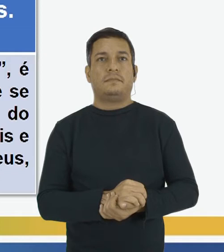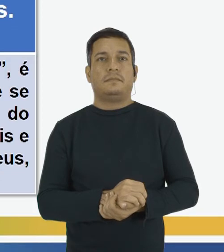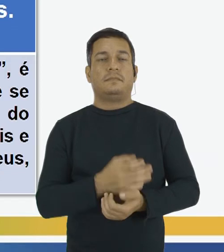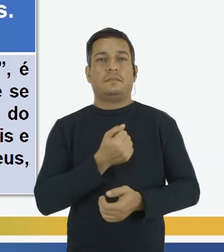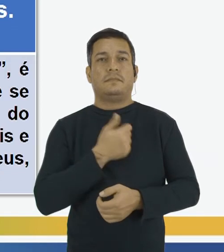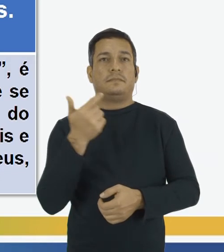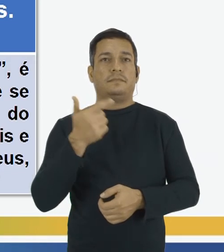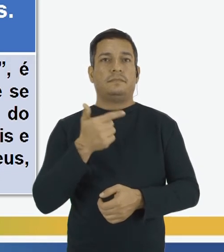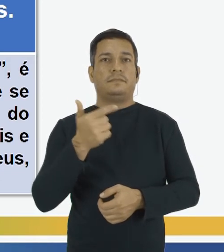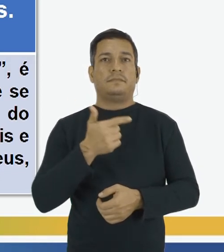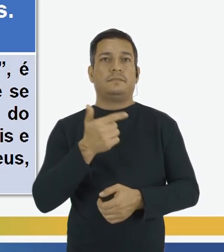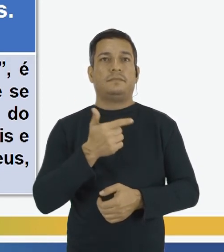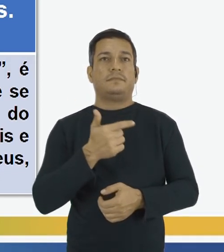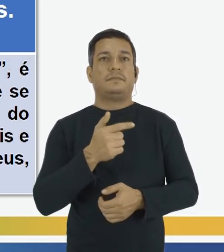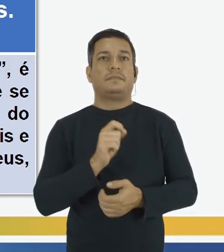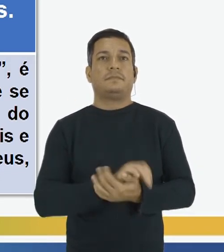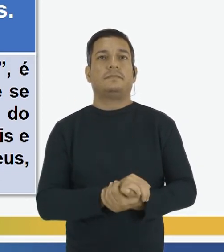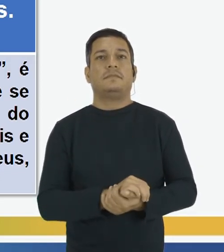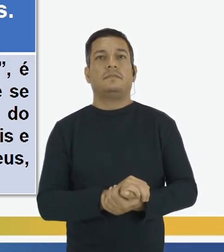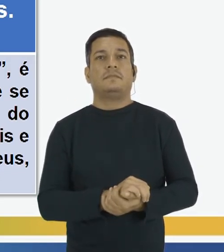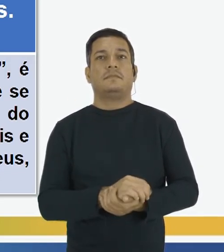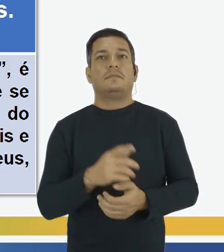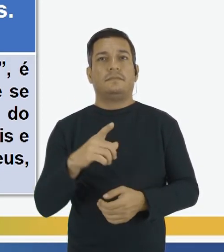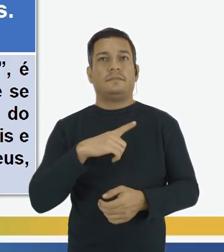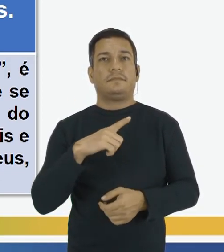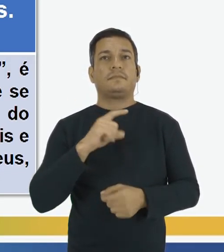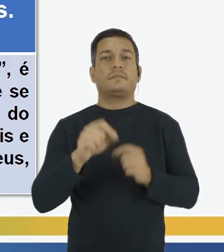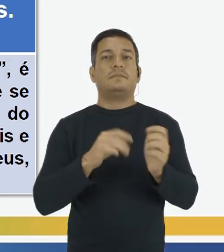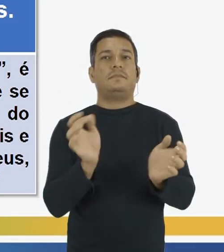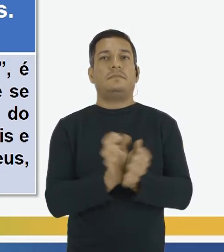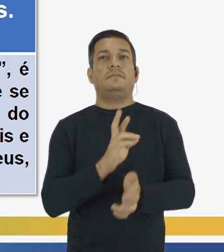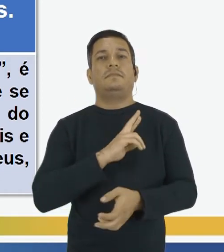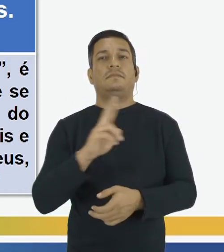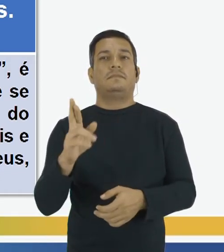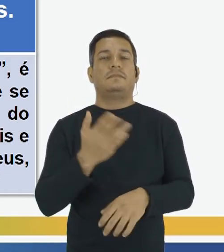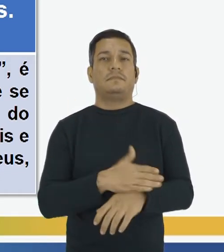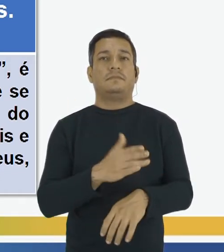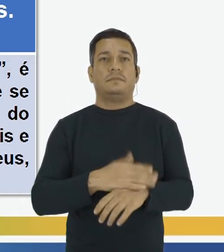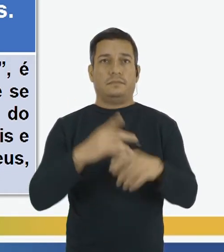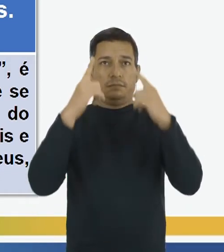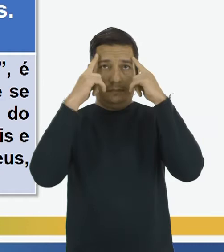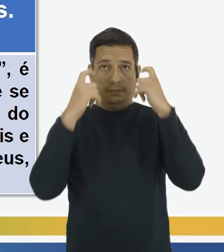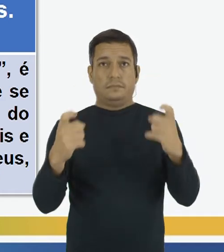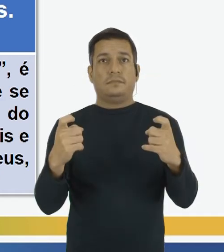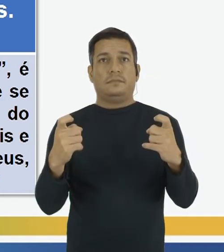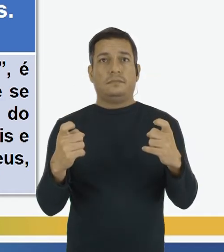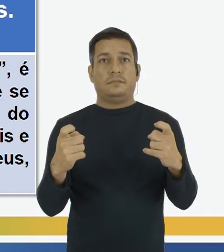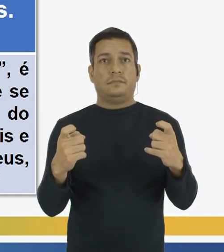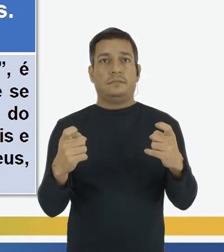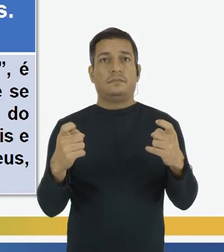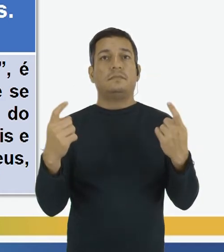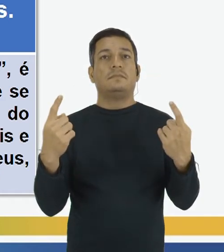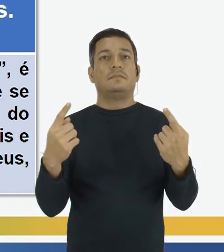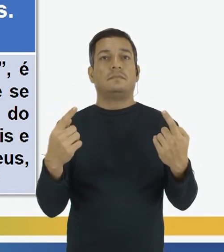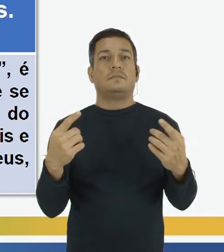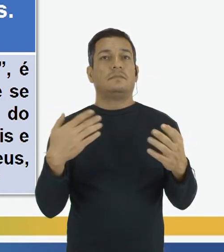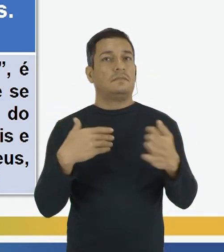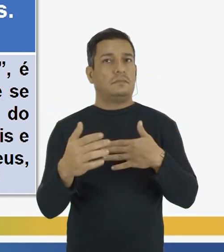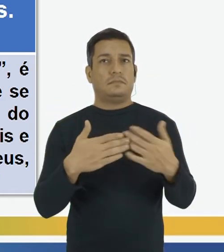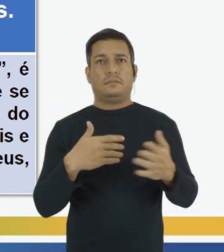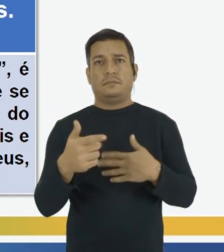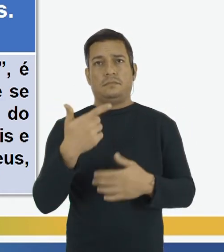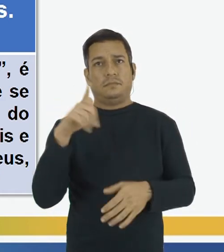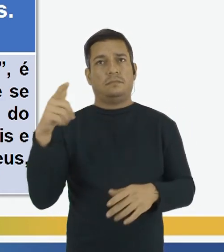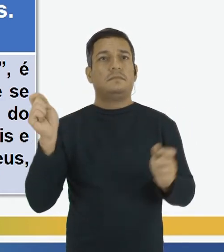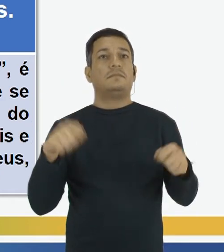Na atividade 2, quando determinado grupo religioso pratica violência contra qualquer